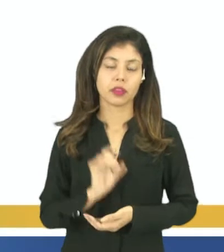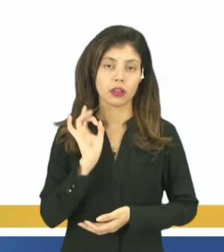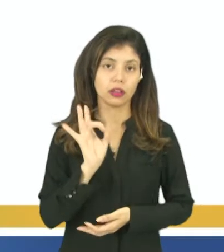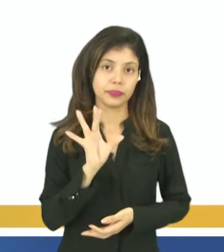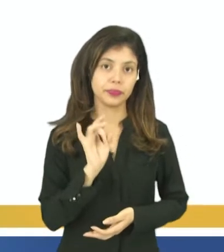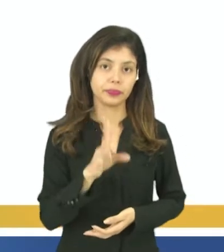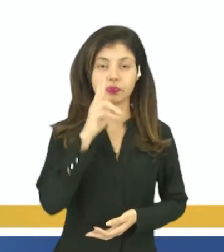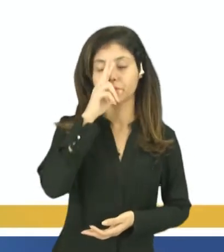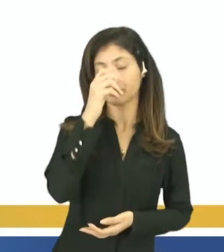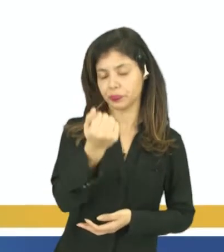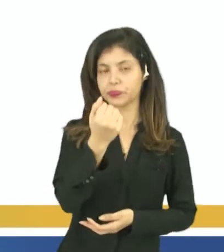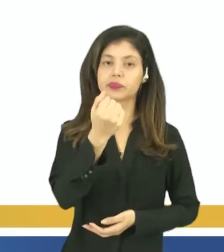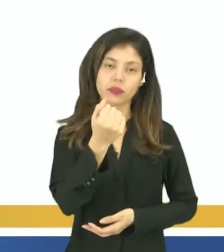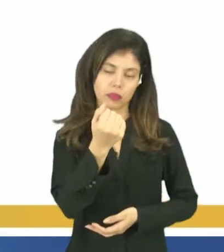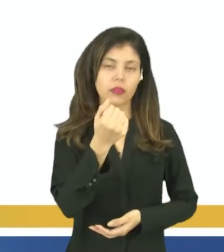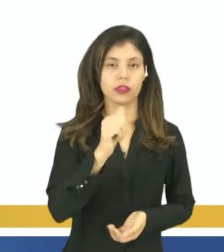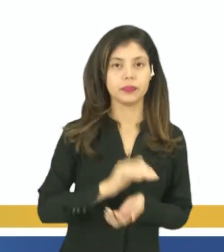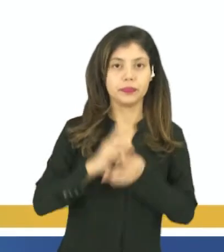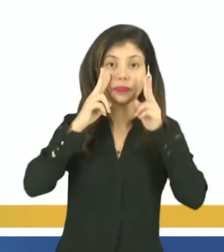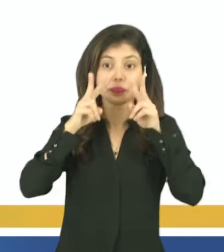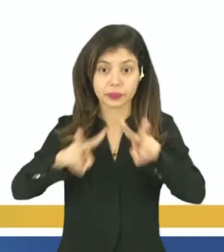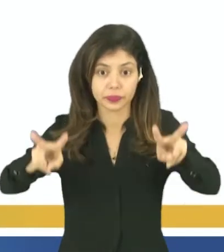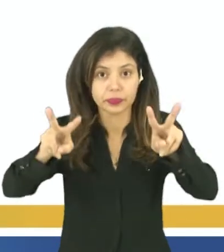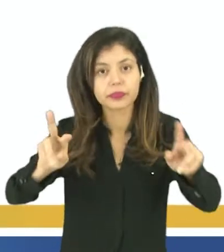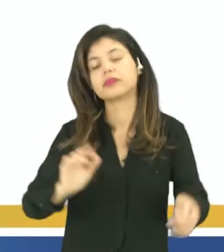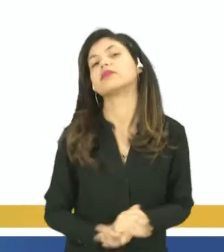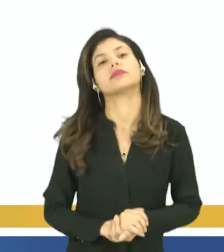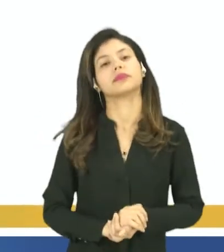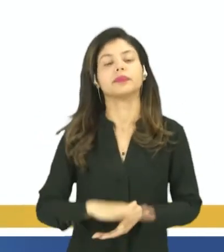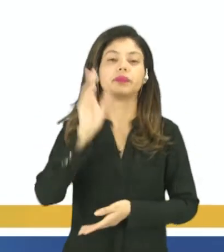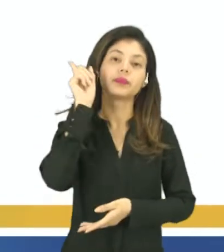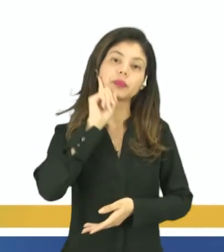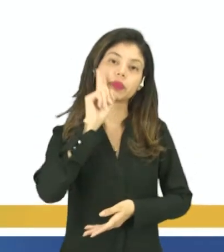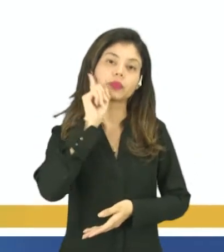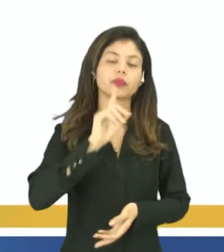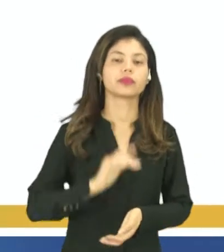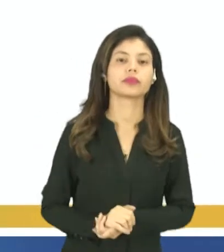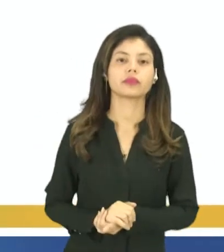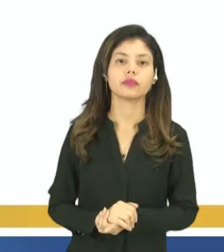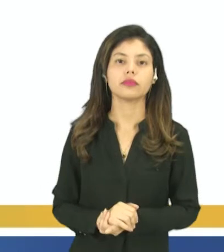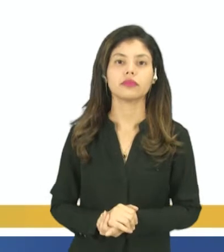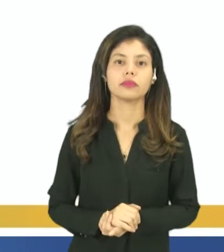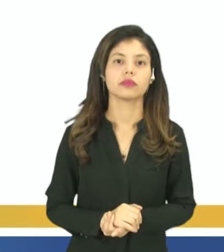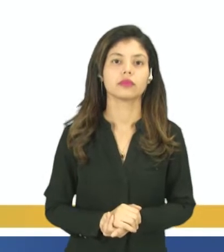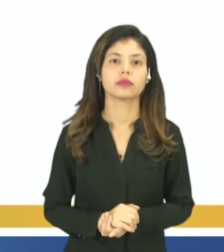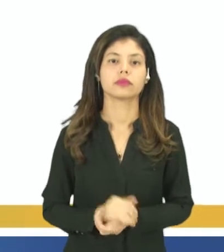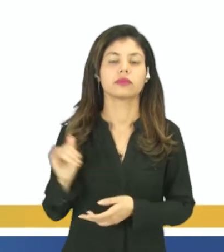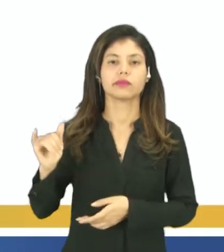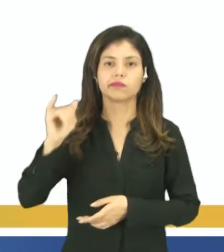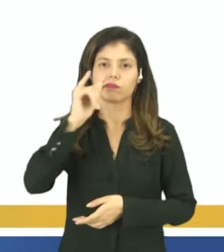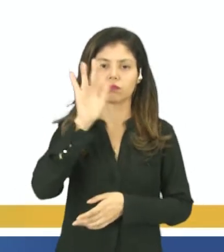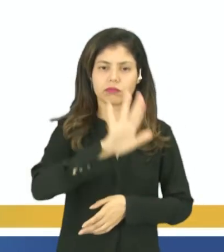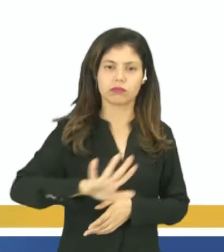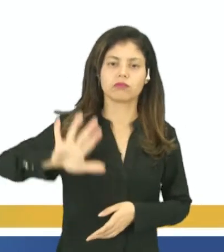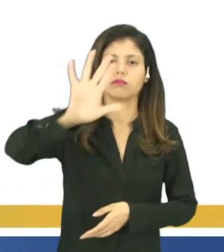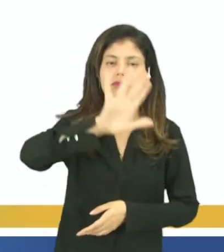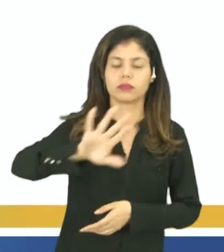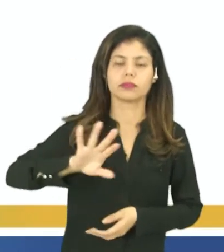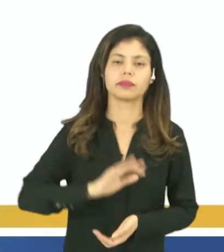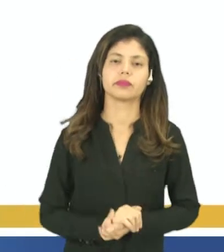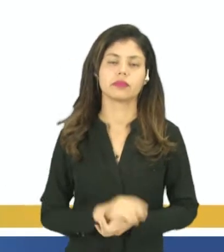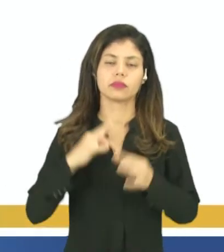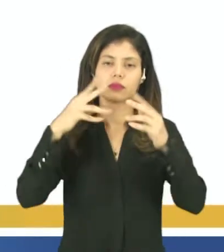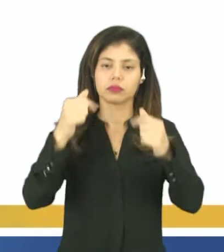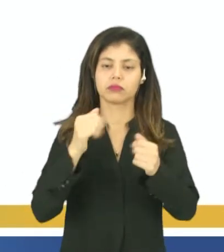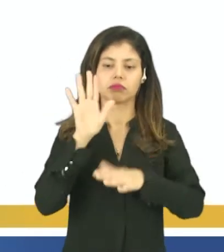apenas fortes de vigilância dos americanos com a Guarda Nacional, e aí todo esse percurso